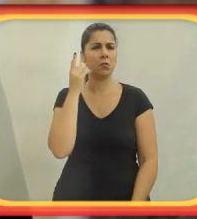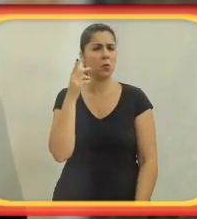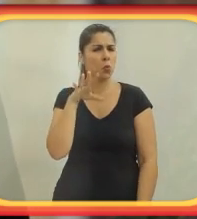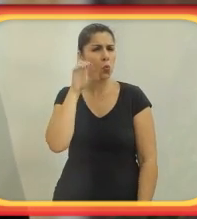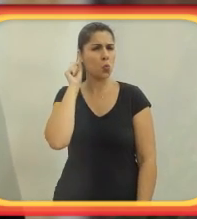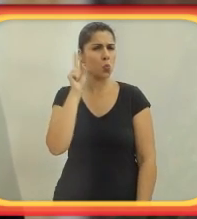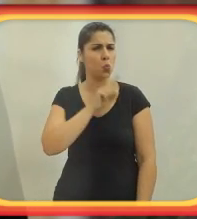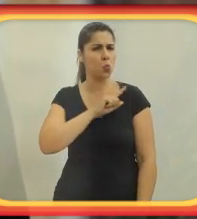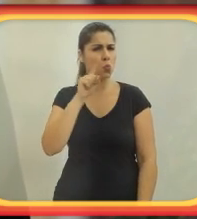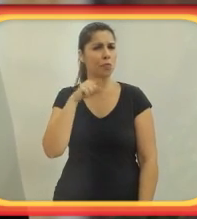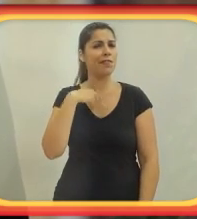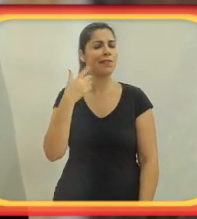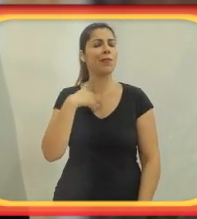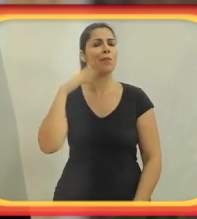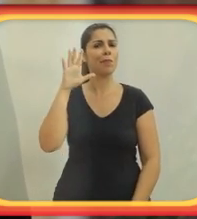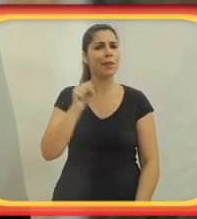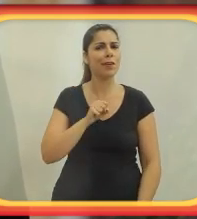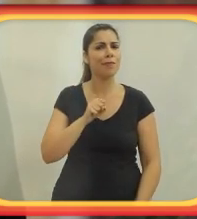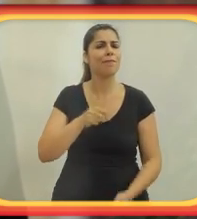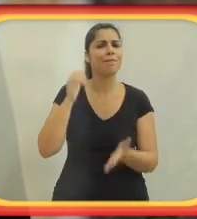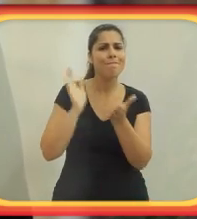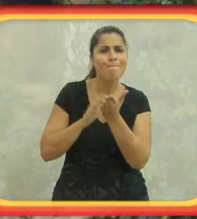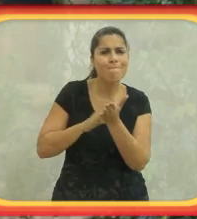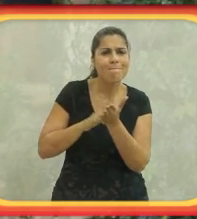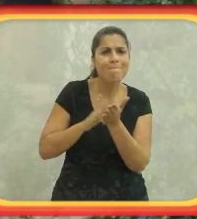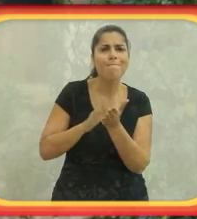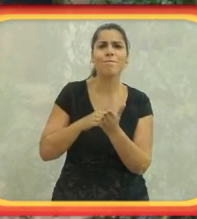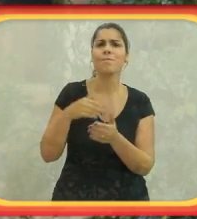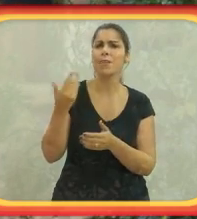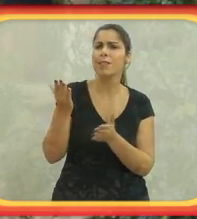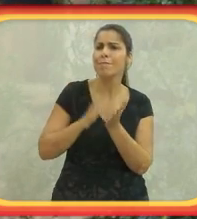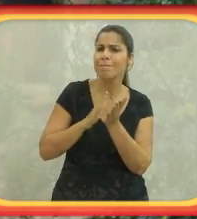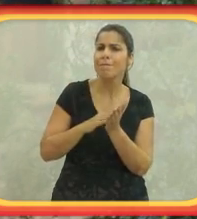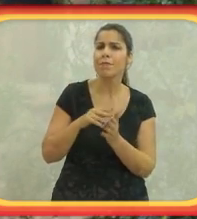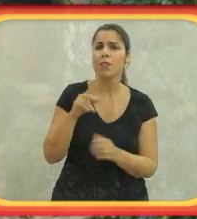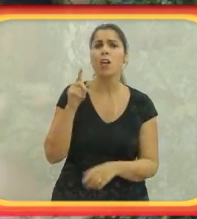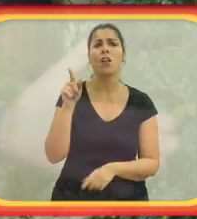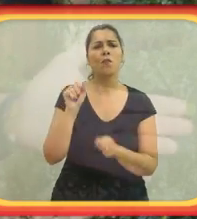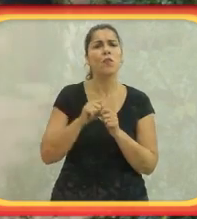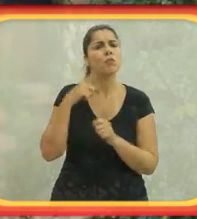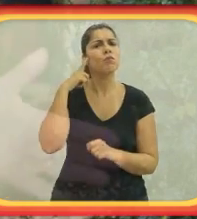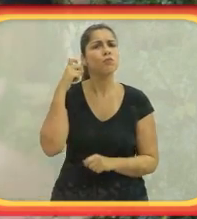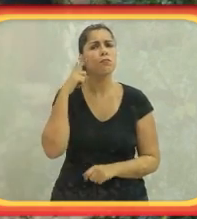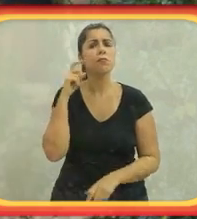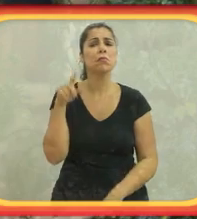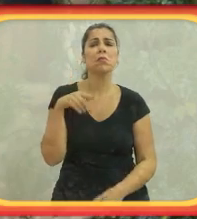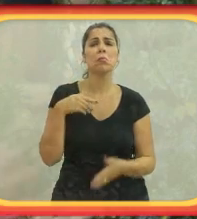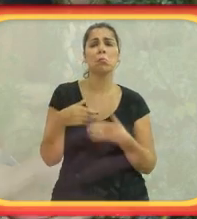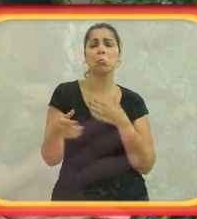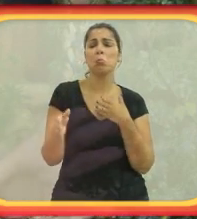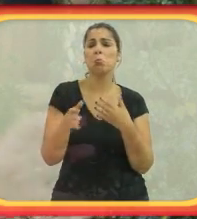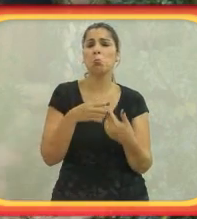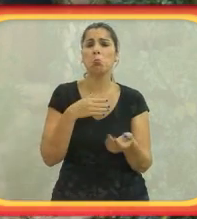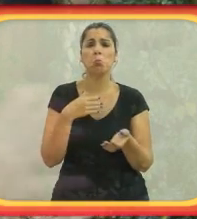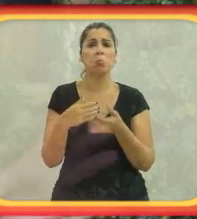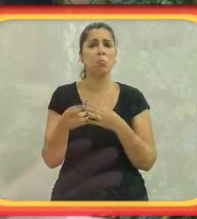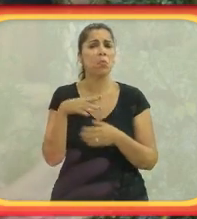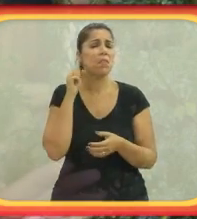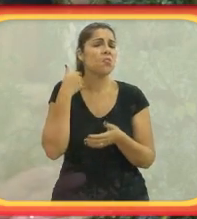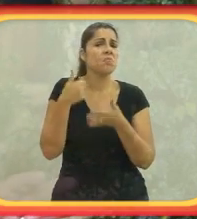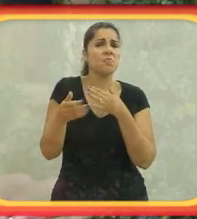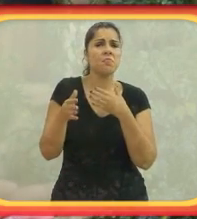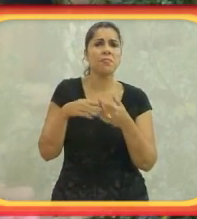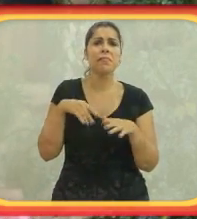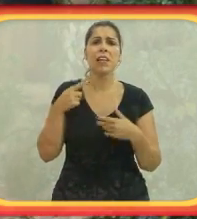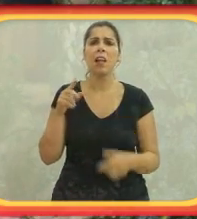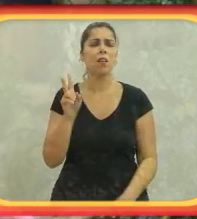respondia, e ela não. Aí eu comecei a achar que ela não escutava. Aí eu peguei e bati palma atrás. Fiz um barulho que ela não estaria